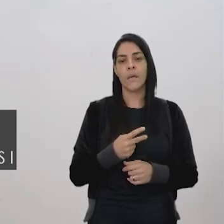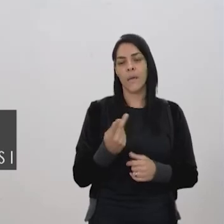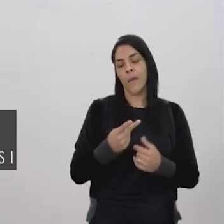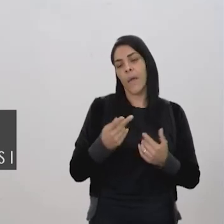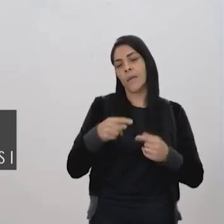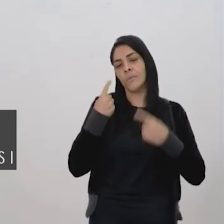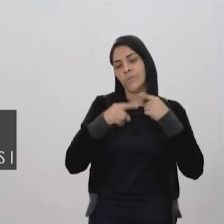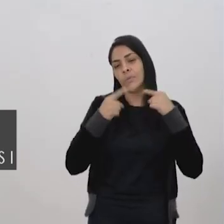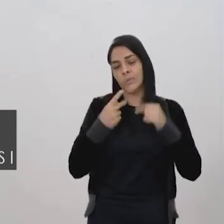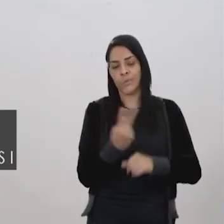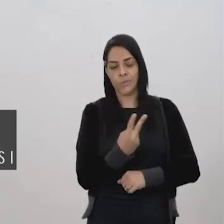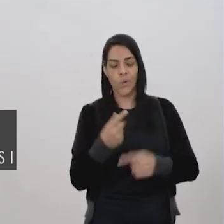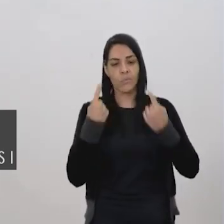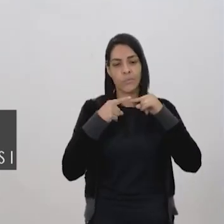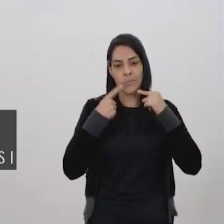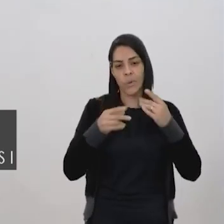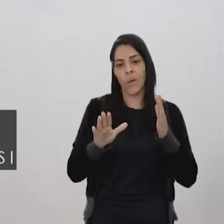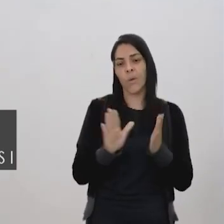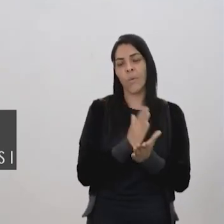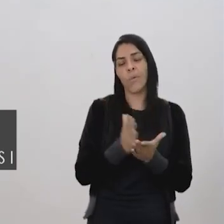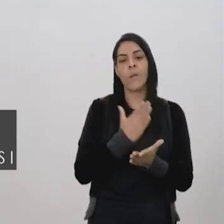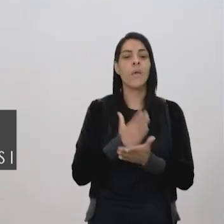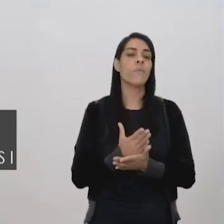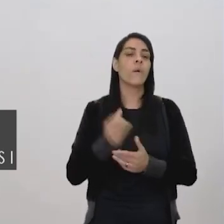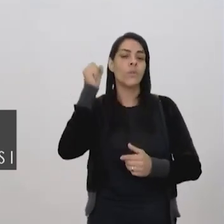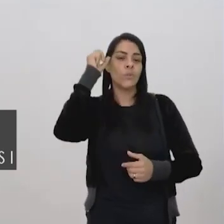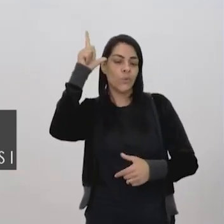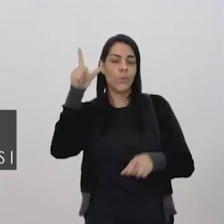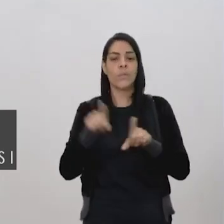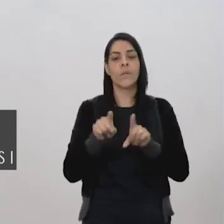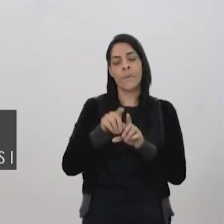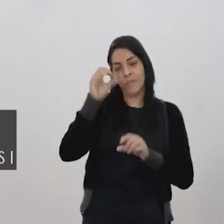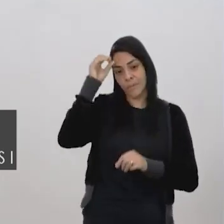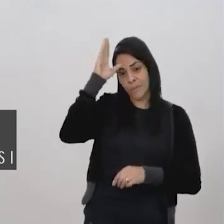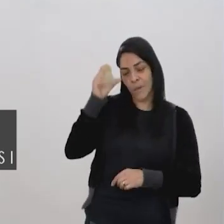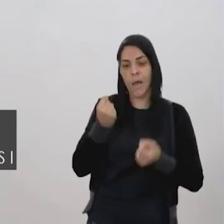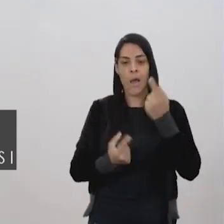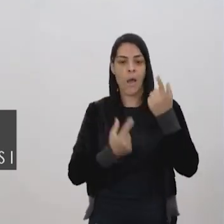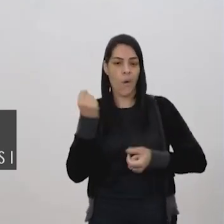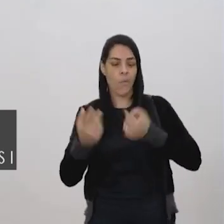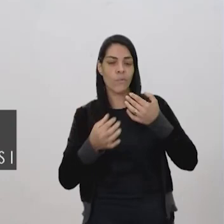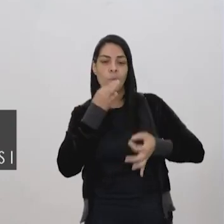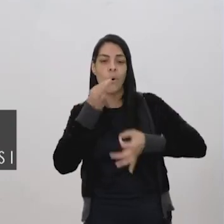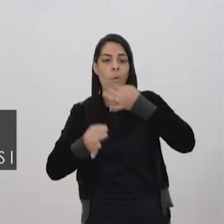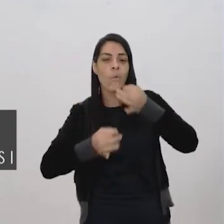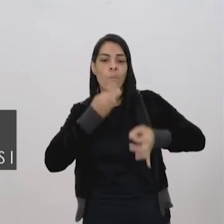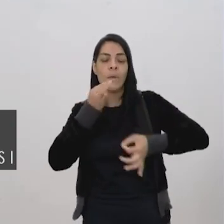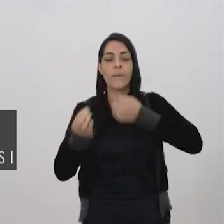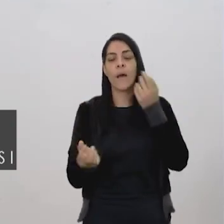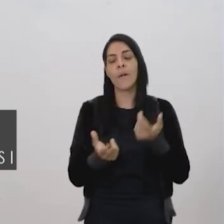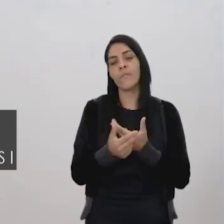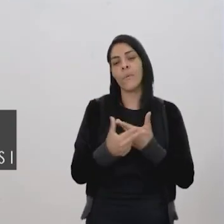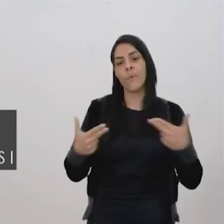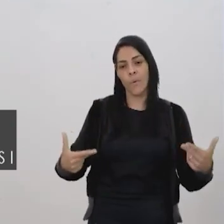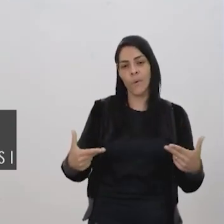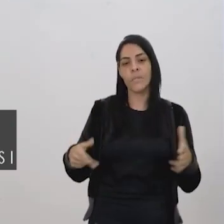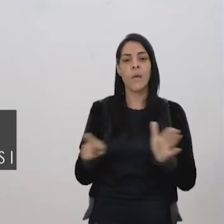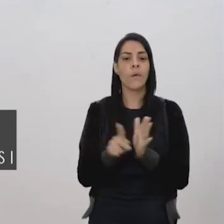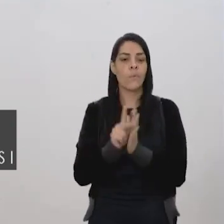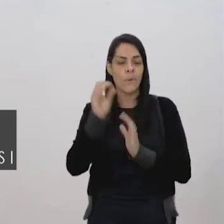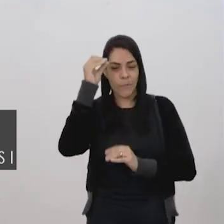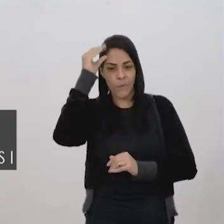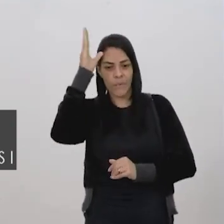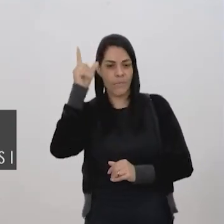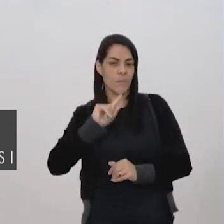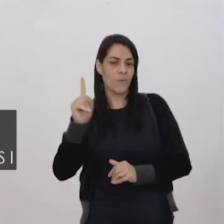desse livro a questão de cultura, a questão do conhecimento. Então alguns argumentavam coisas como esse conhecimento ele não deve